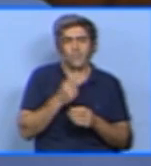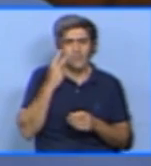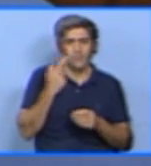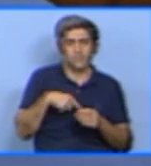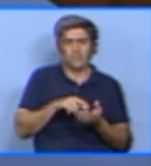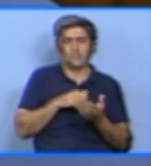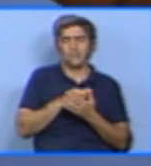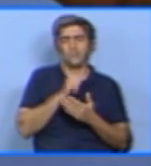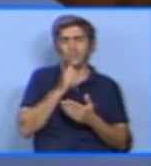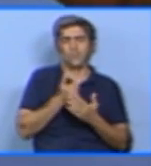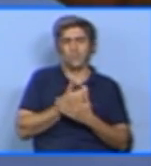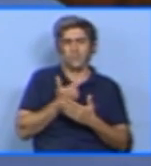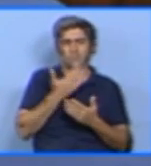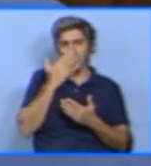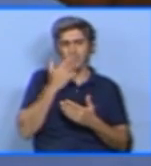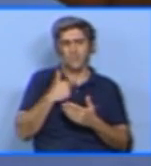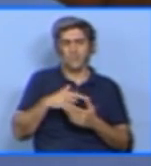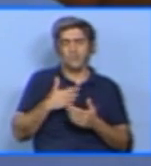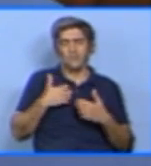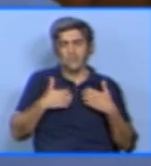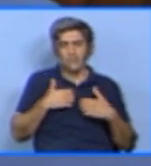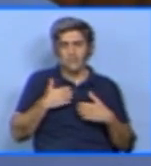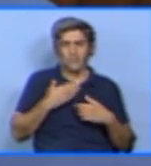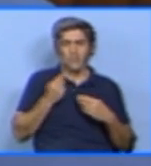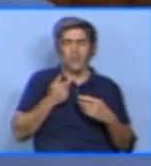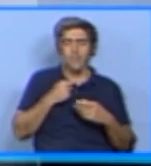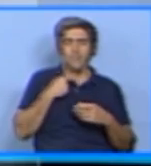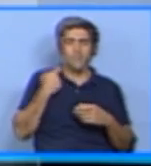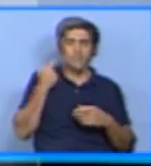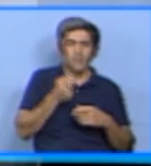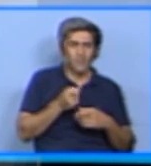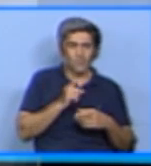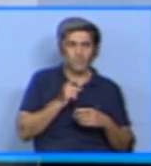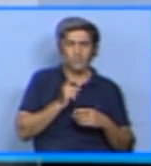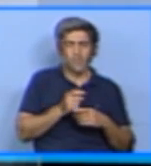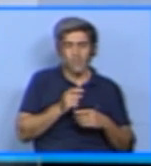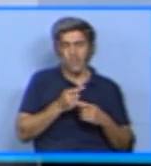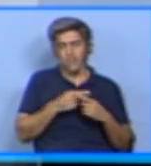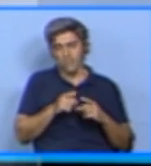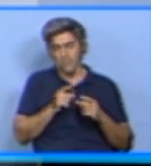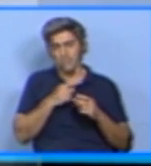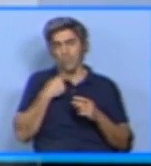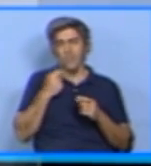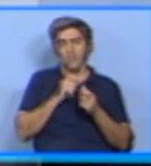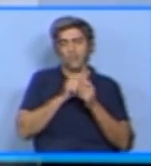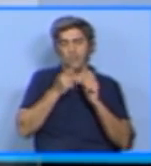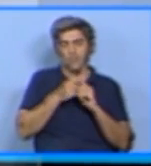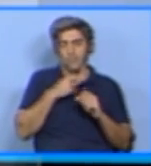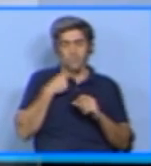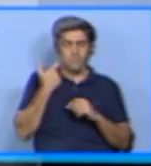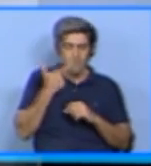morrer. Mas parece que não nos inquietamos tanto com o matar. A morte não é má, é transformação. O matar é